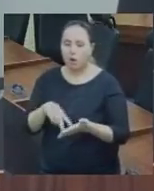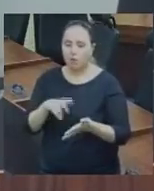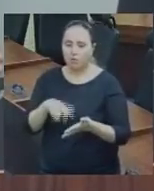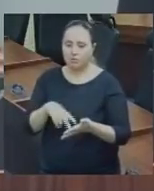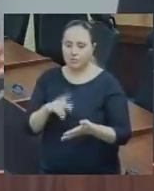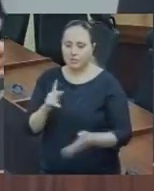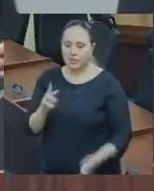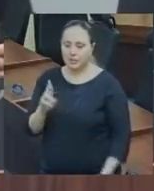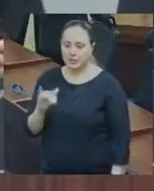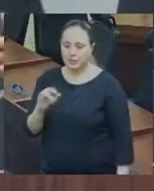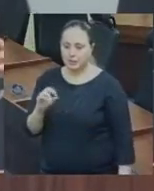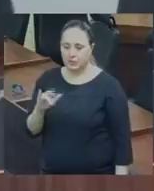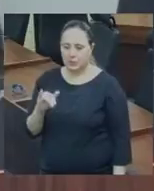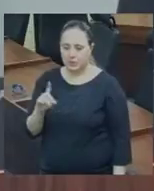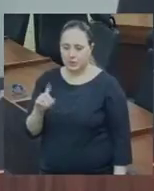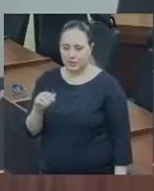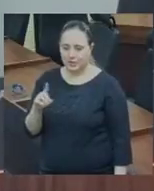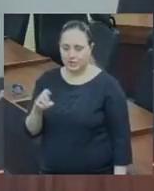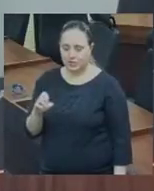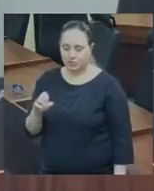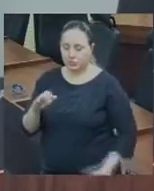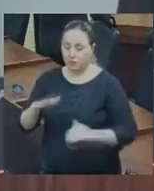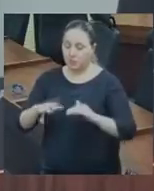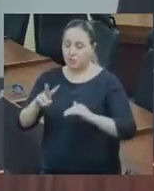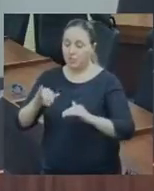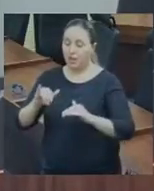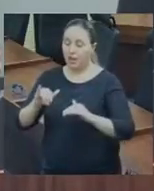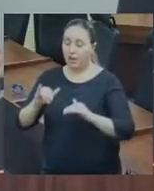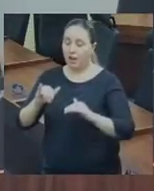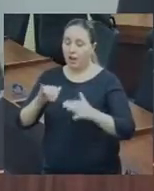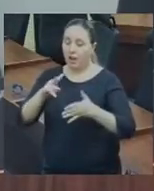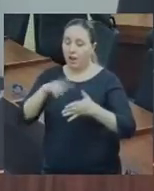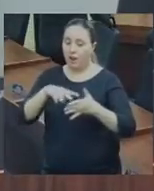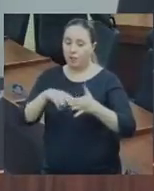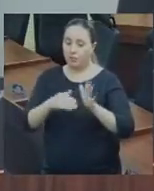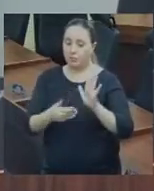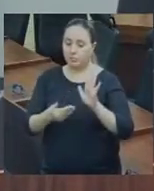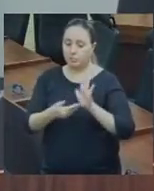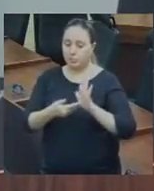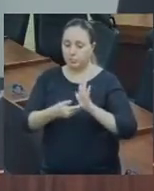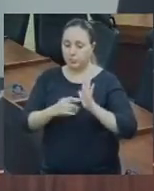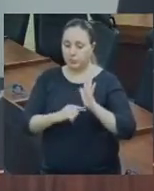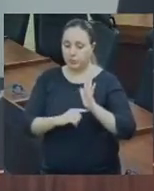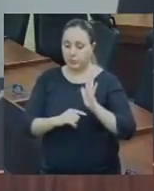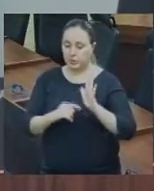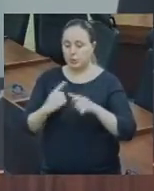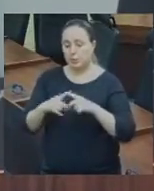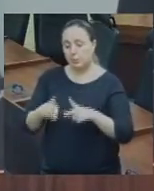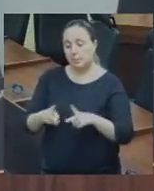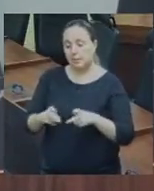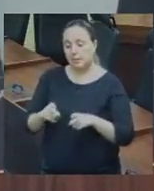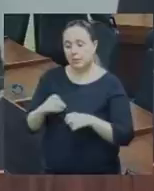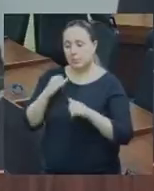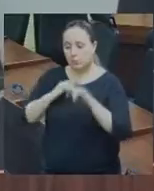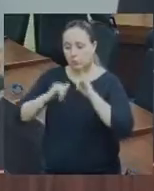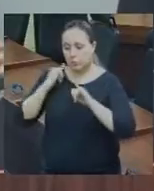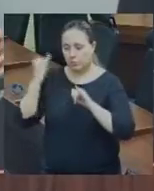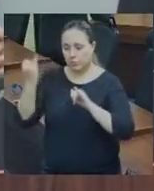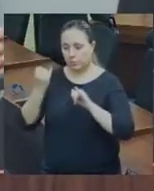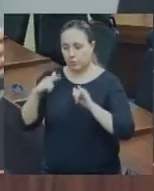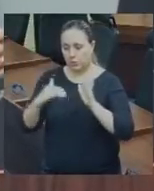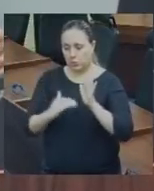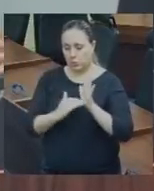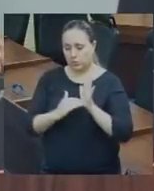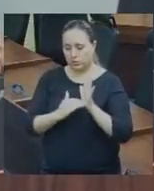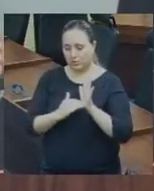leitura então às vezes ele vai começar lá embaixo porque ele detecta que a informação principal da tela é lá embaixo então há uma